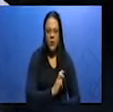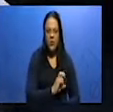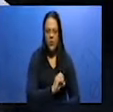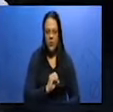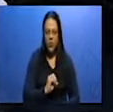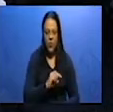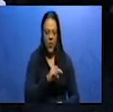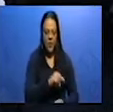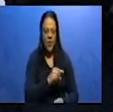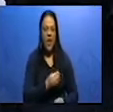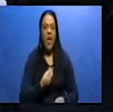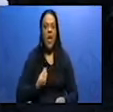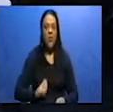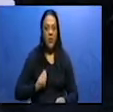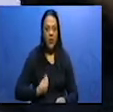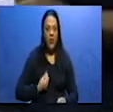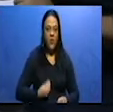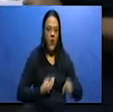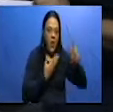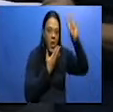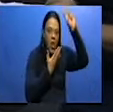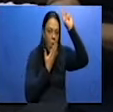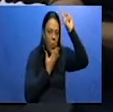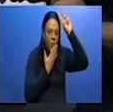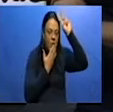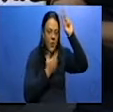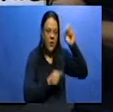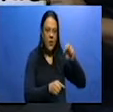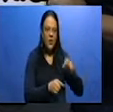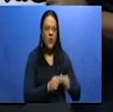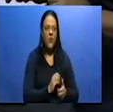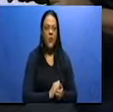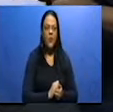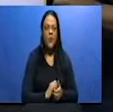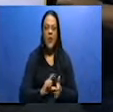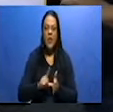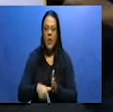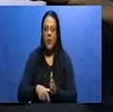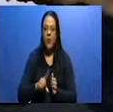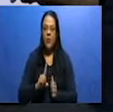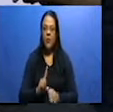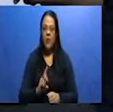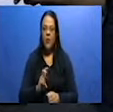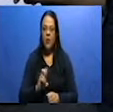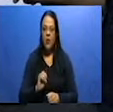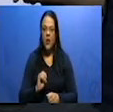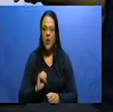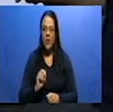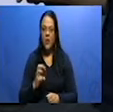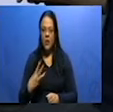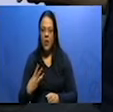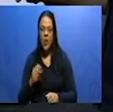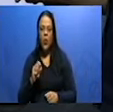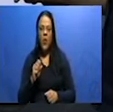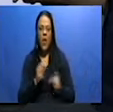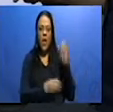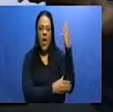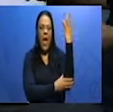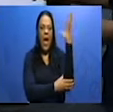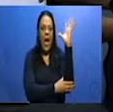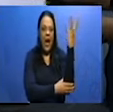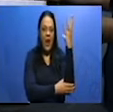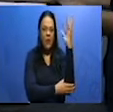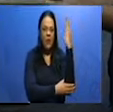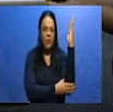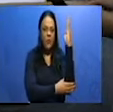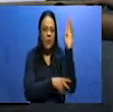Que depois vieram a ser chamados de índios. 1503, começa a exploração do pau-brasil, que a gente já falou sobre